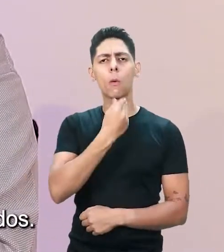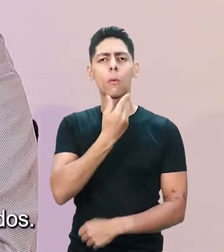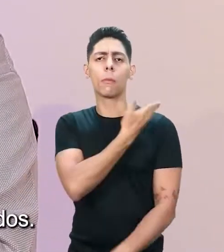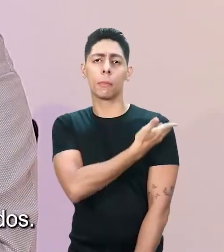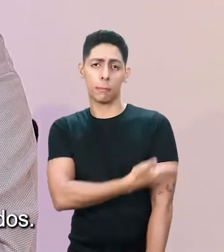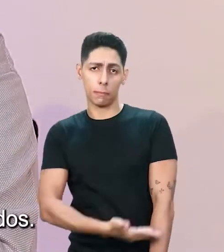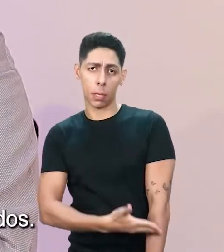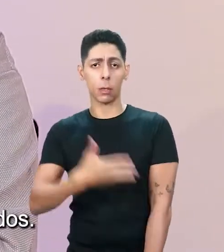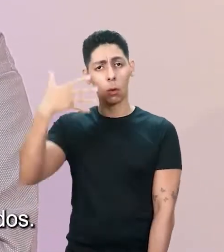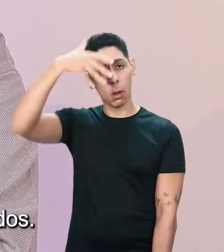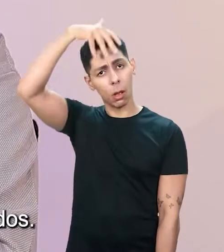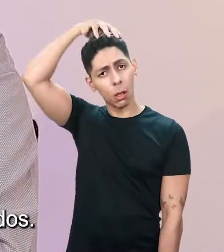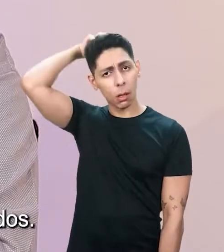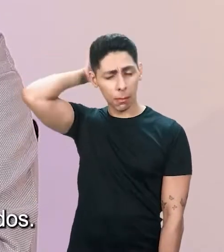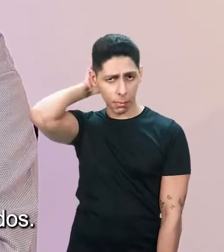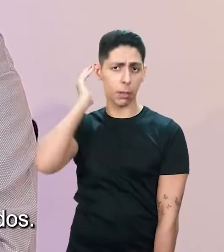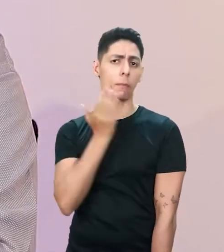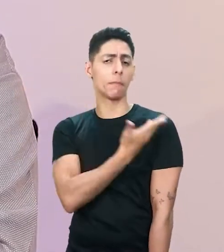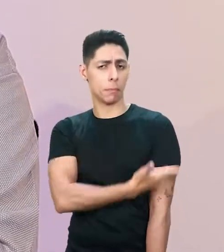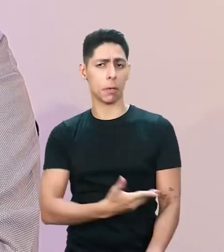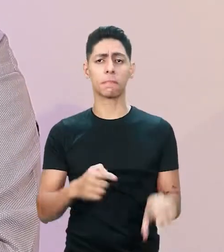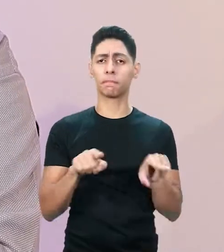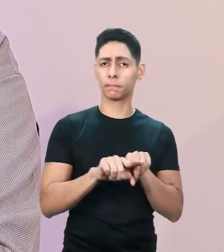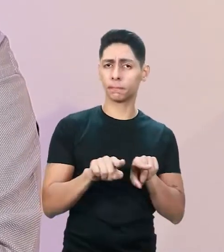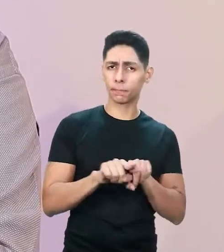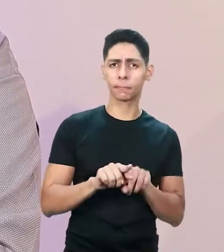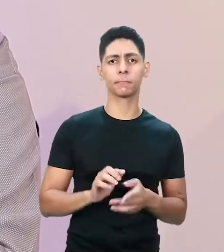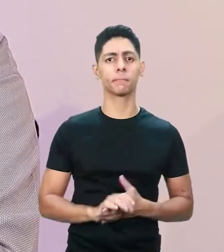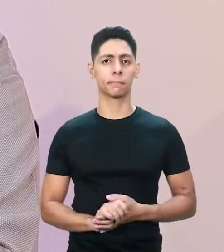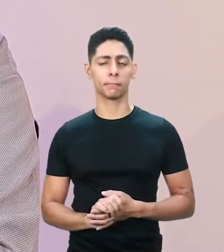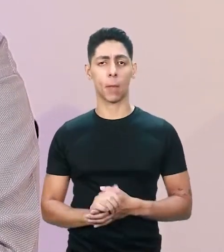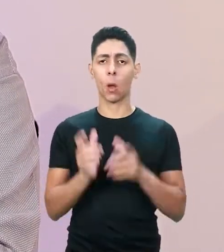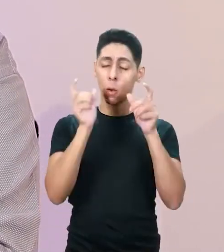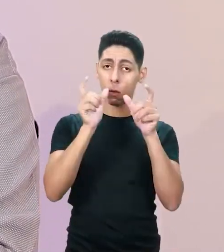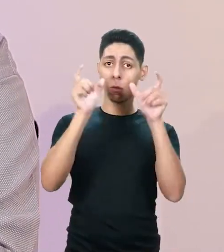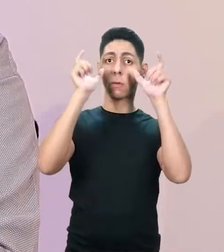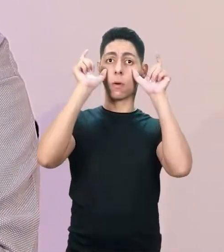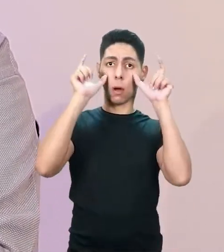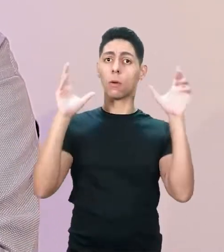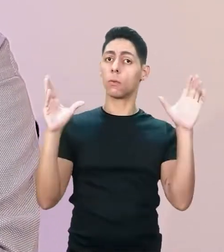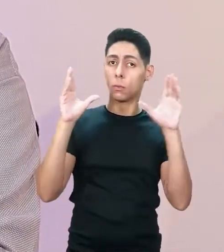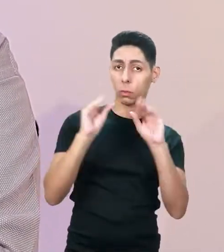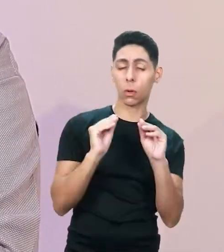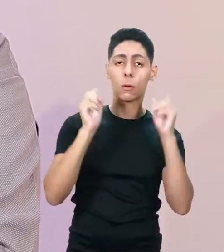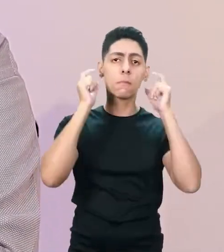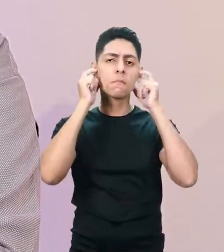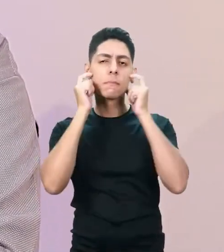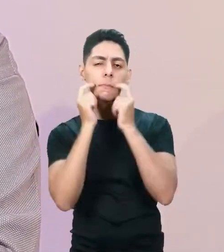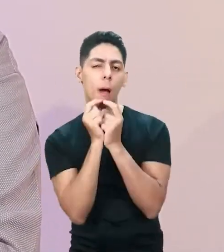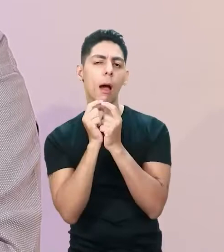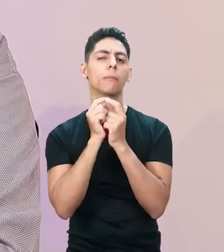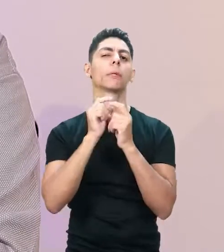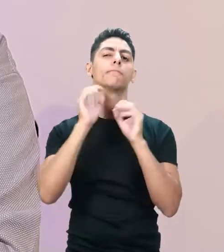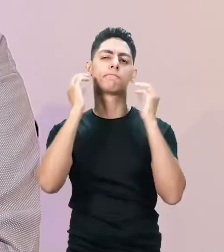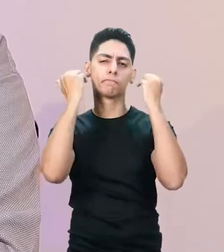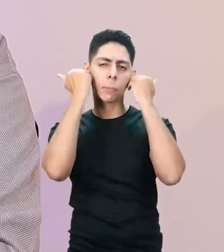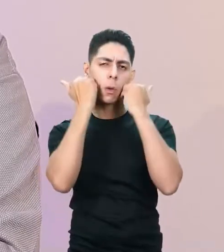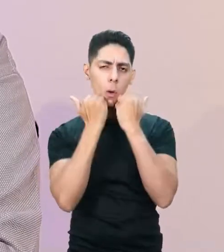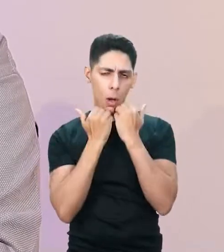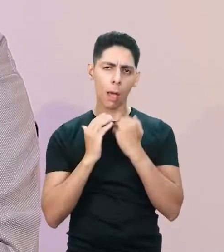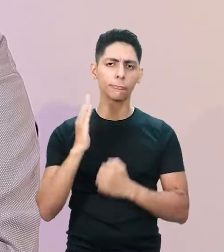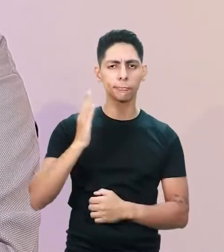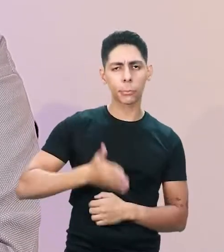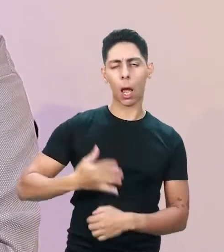de cabelos embranqueados, estou de óculos escuros, barba feita,